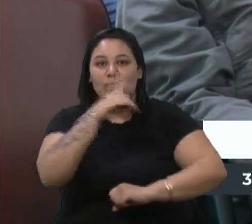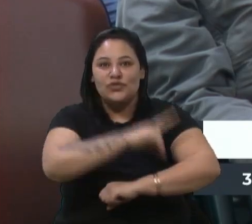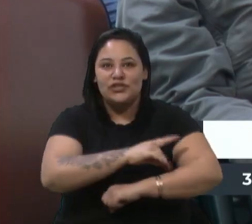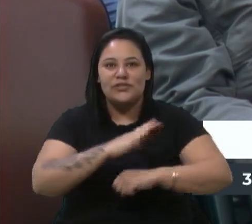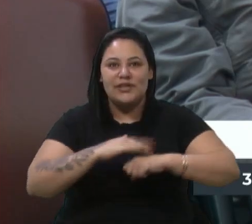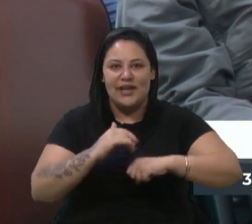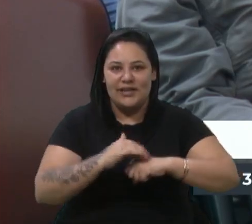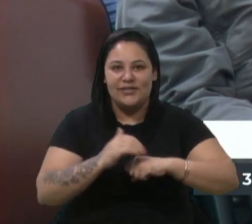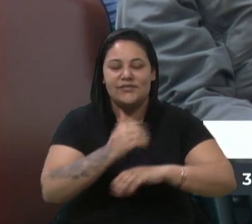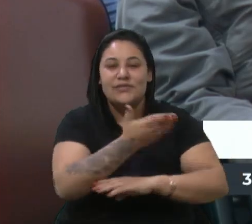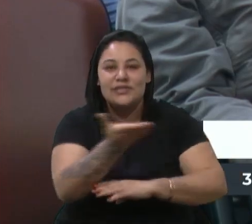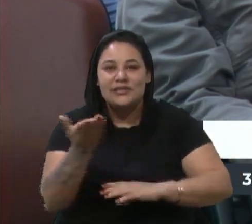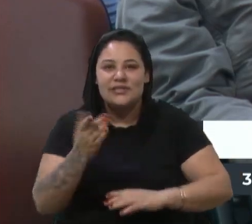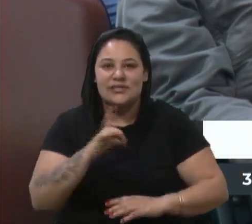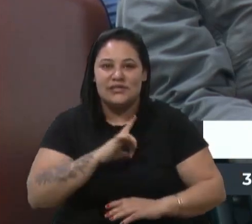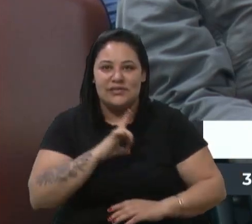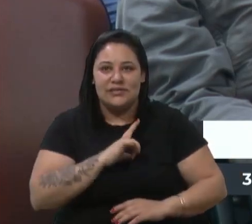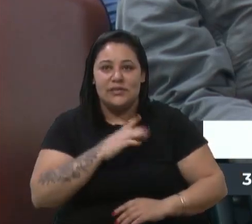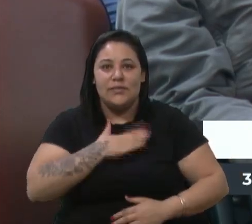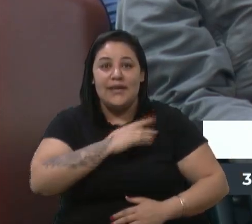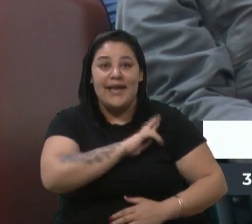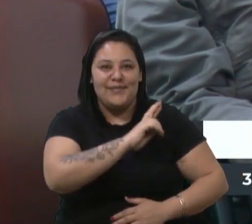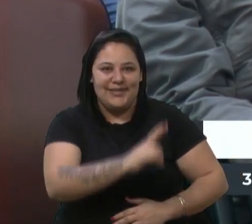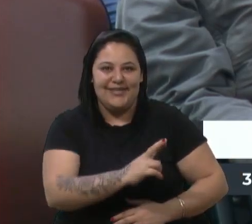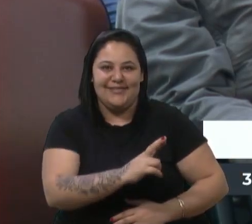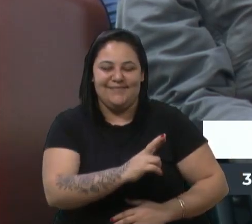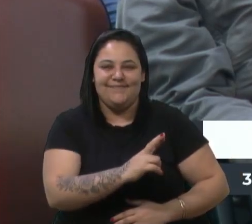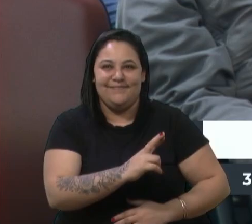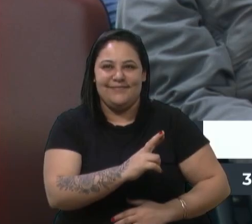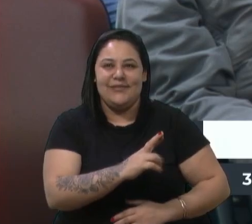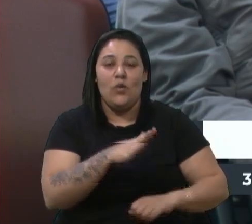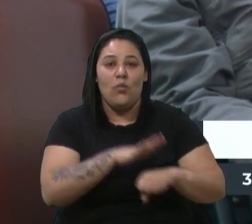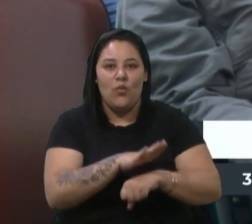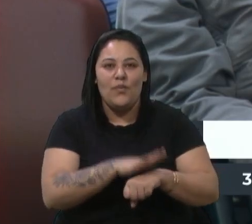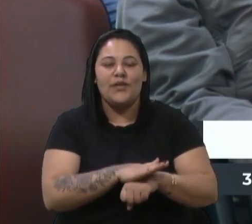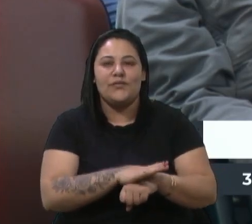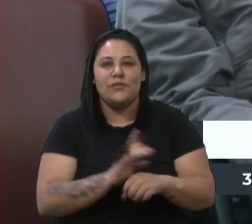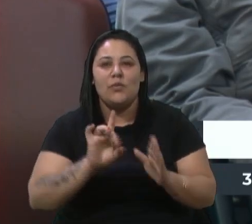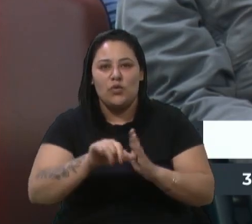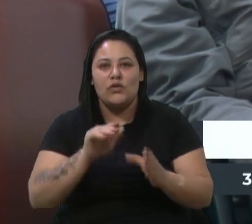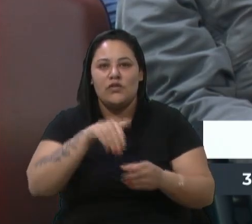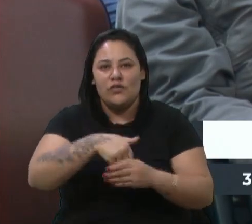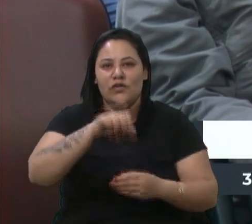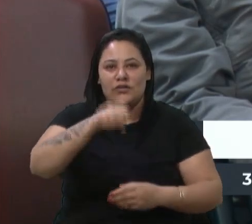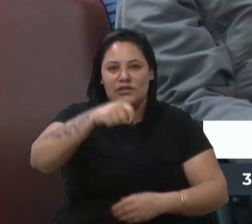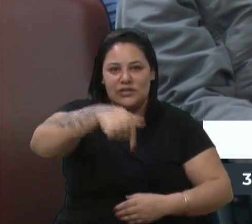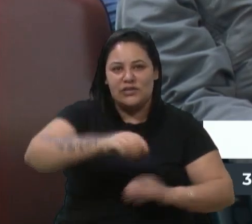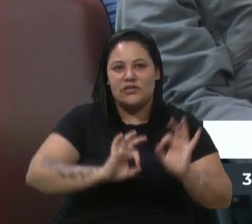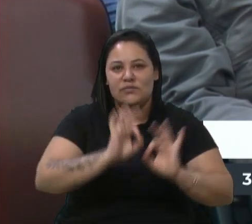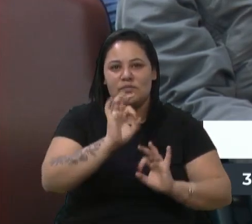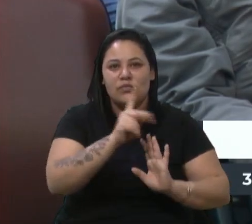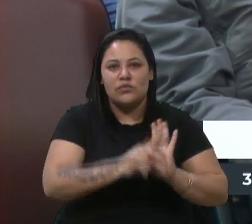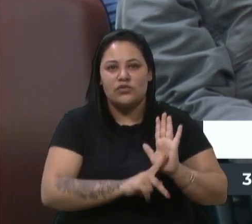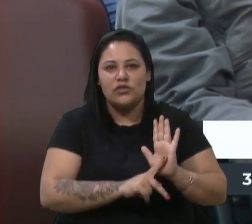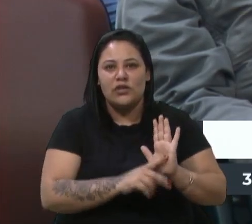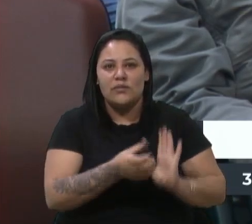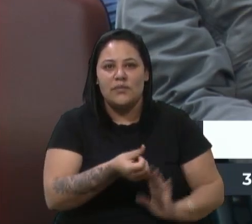carinho que vocês dão às crianças me representa muito. Então, momento oportuno, vou votar sim nesse projeto